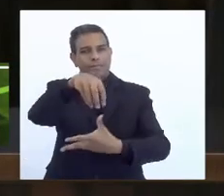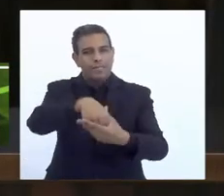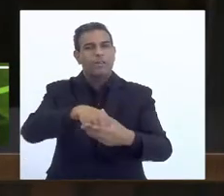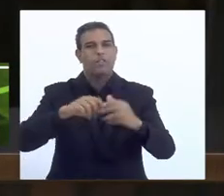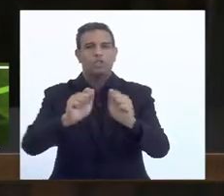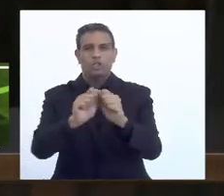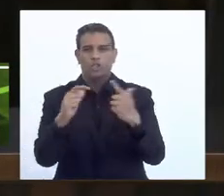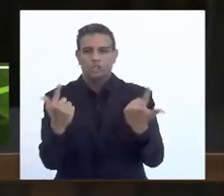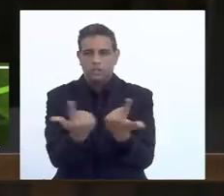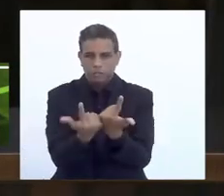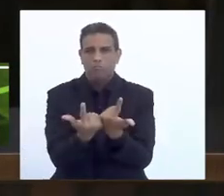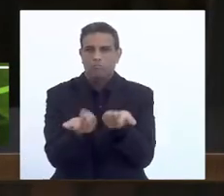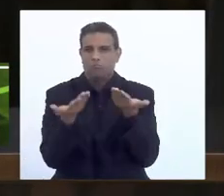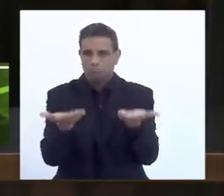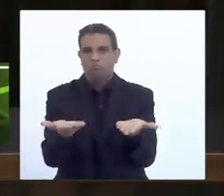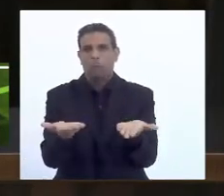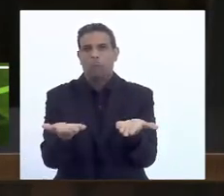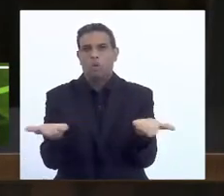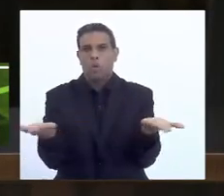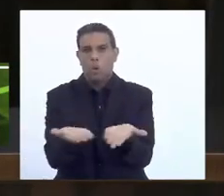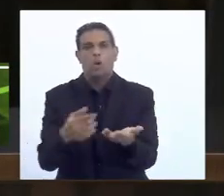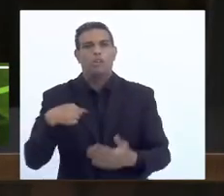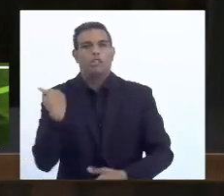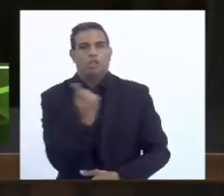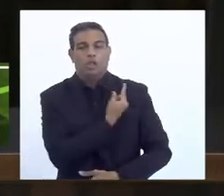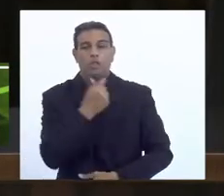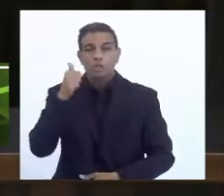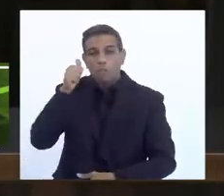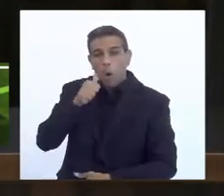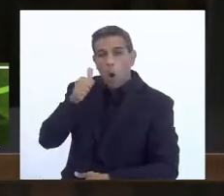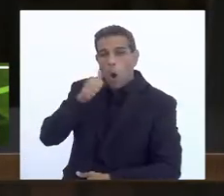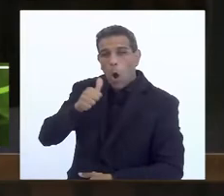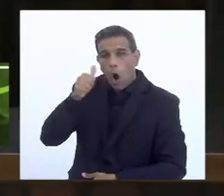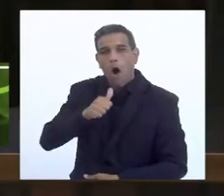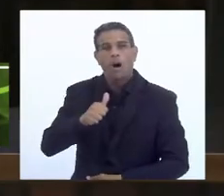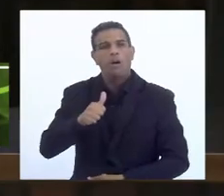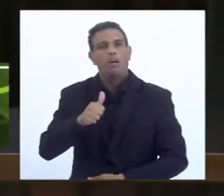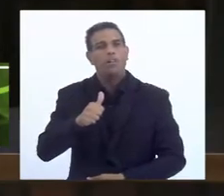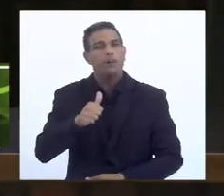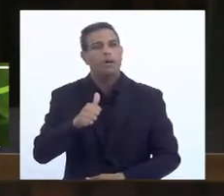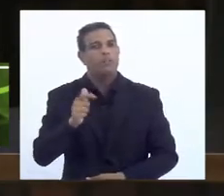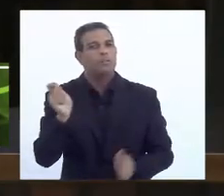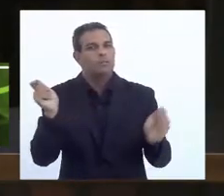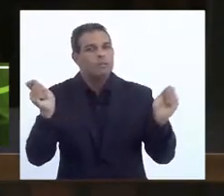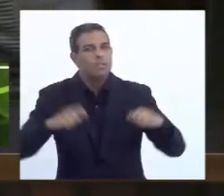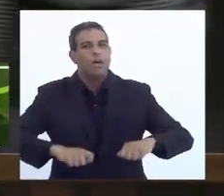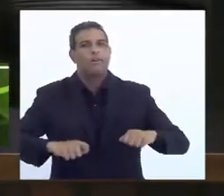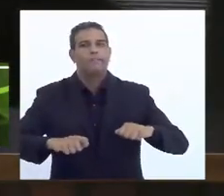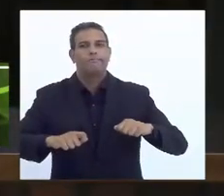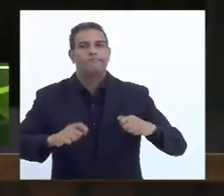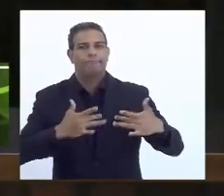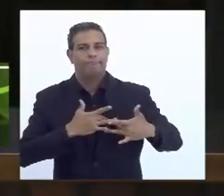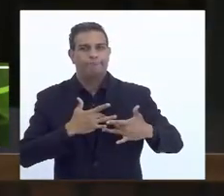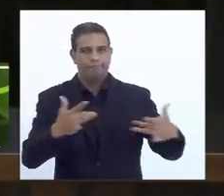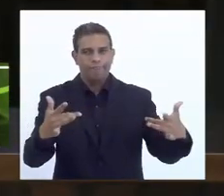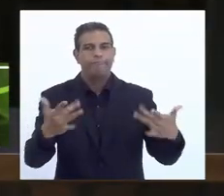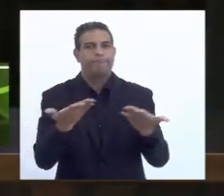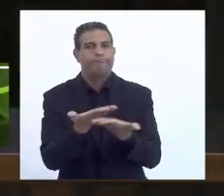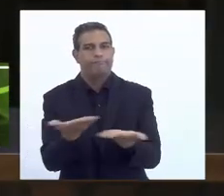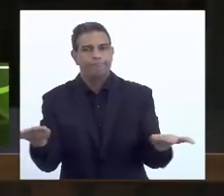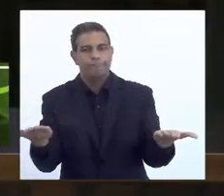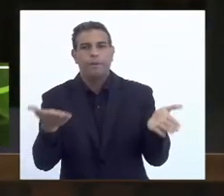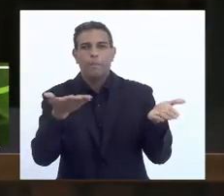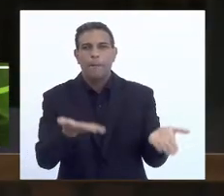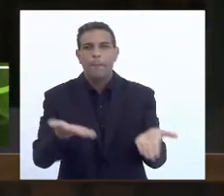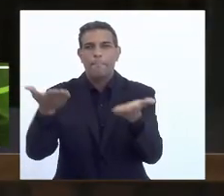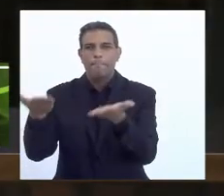casa, eu acho que, por sermos mulheres, temos essa solidariedade, essa sororidade, passar